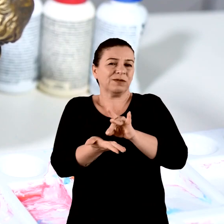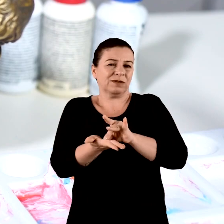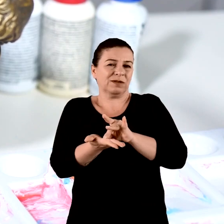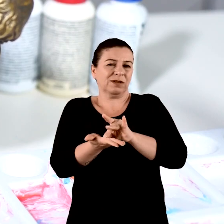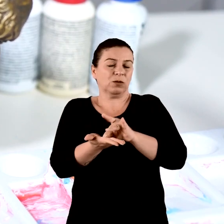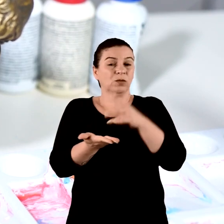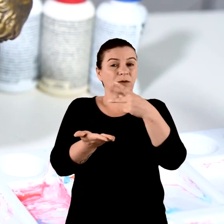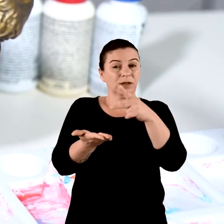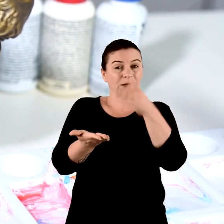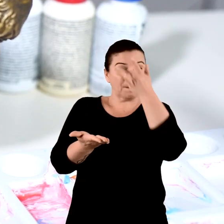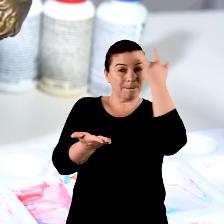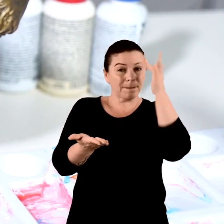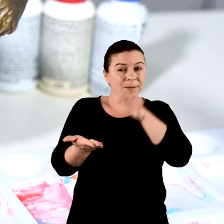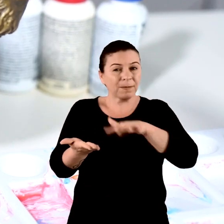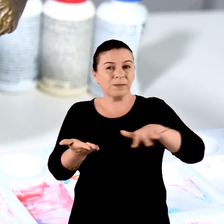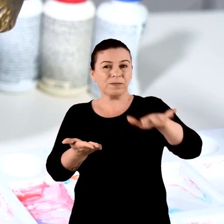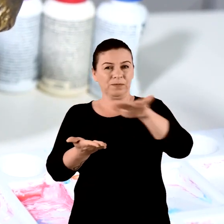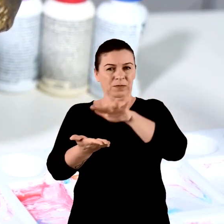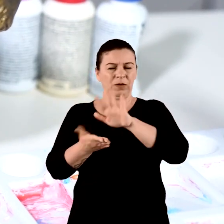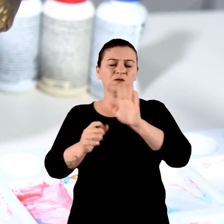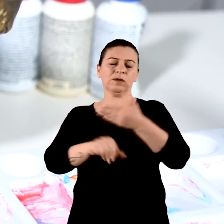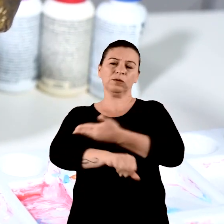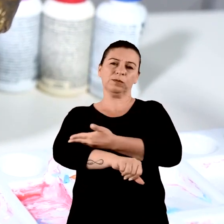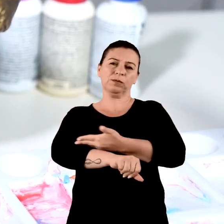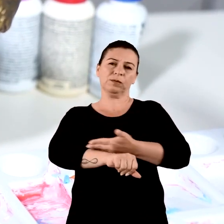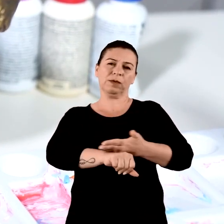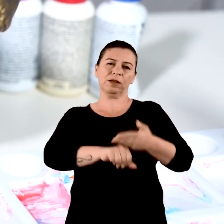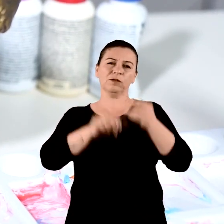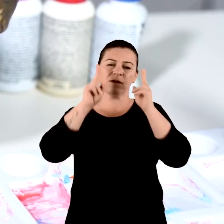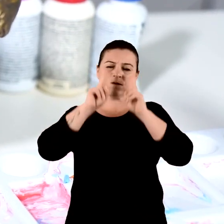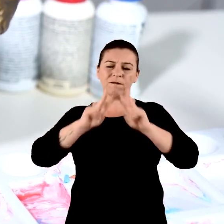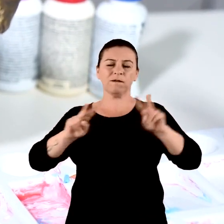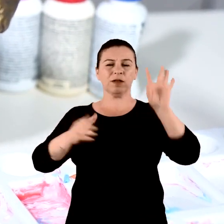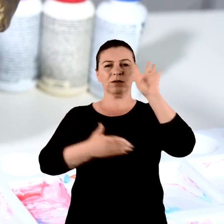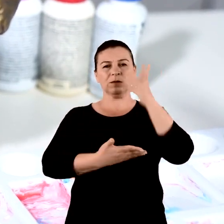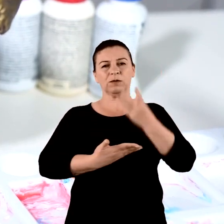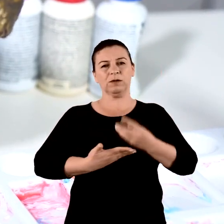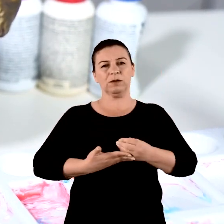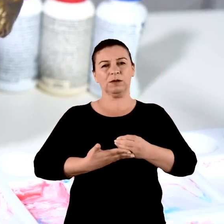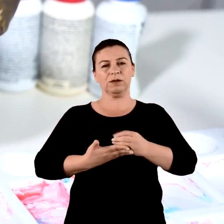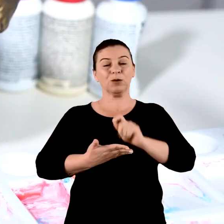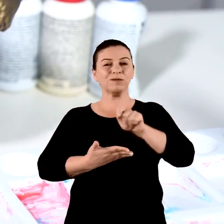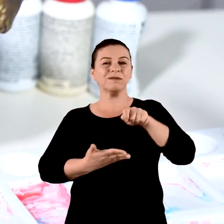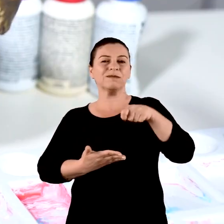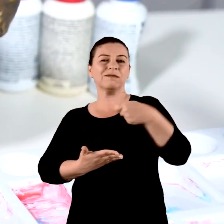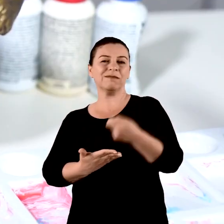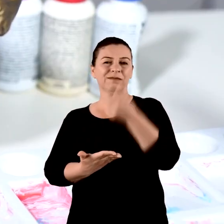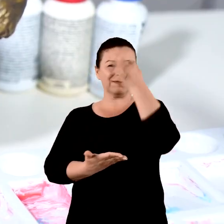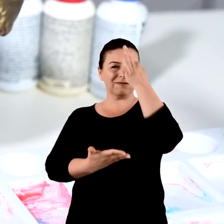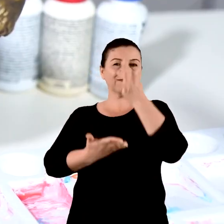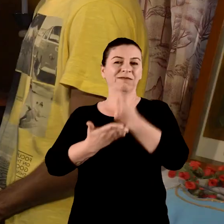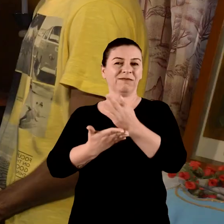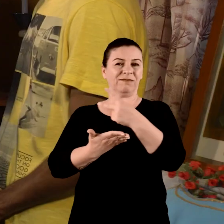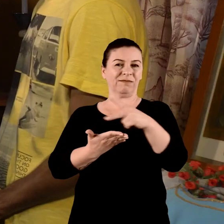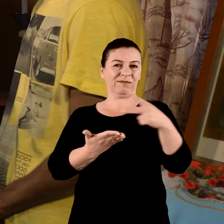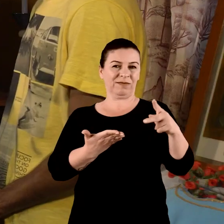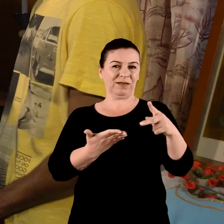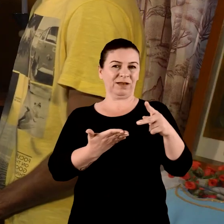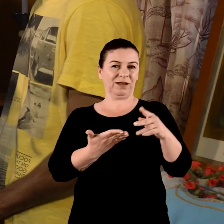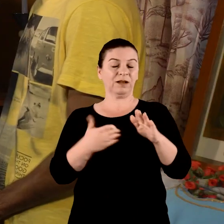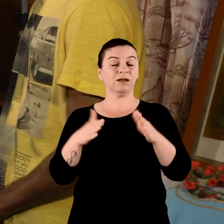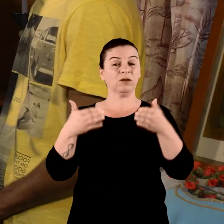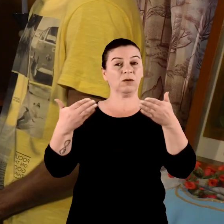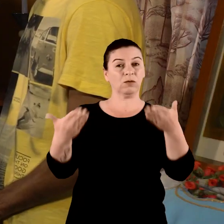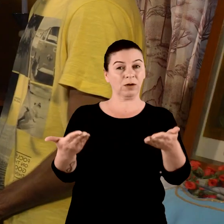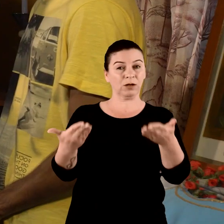dela. Aquilo que aquelas pessoas estão acostumadas a ver na espiritualidade, símbolo da fé deles. Quando